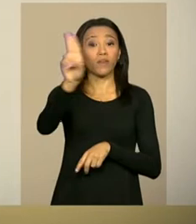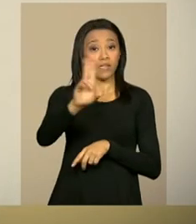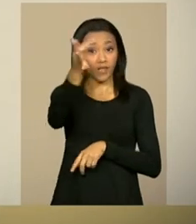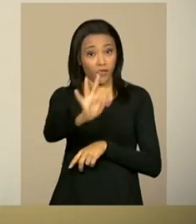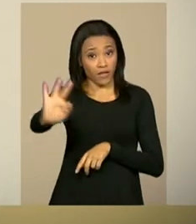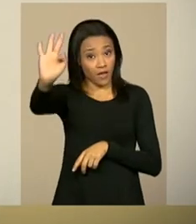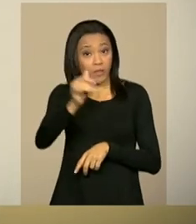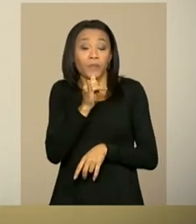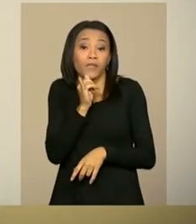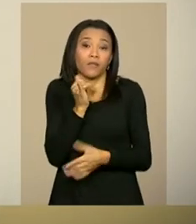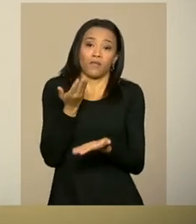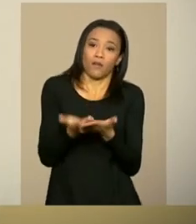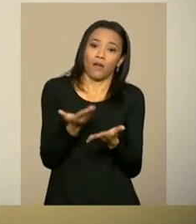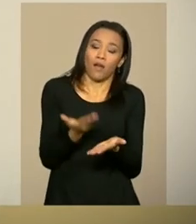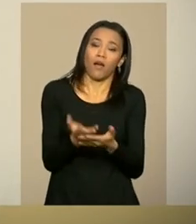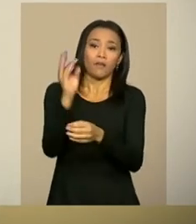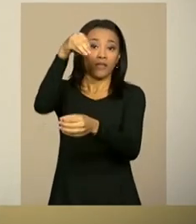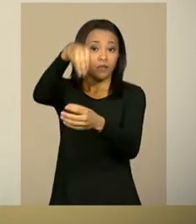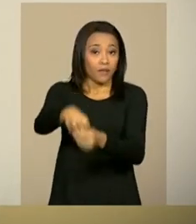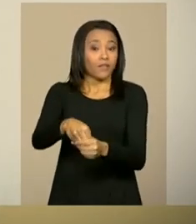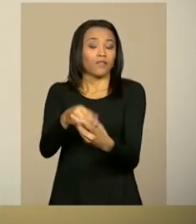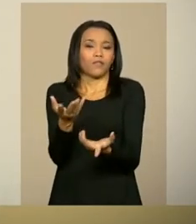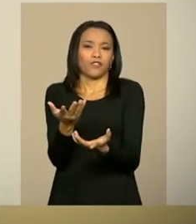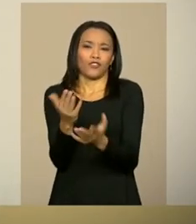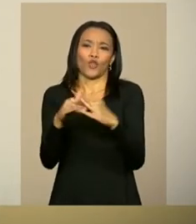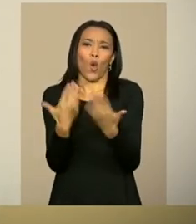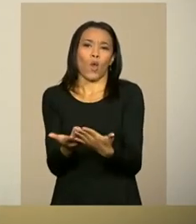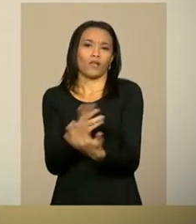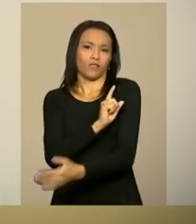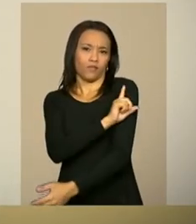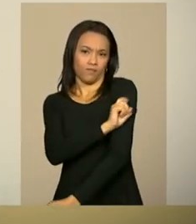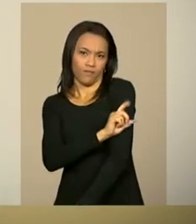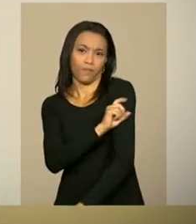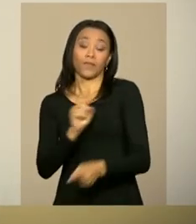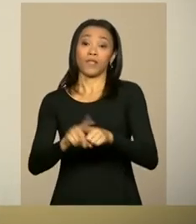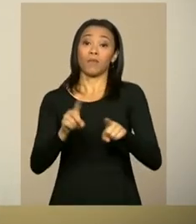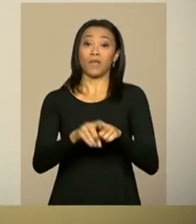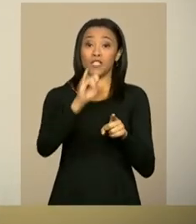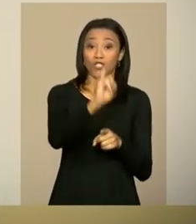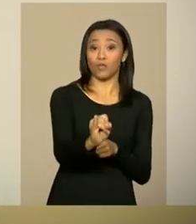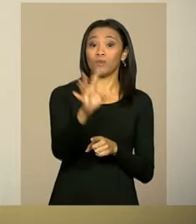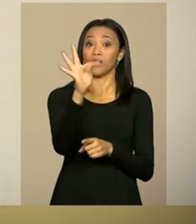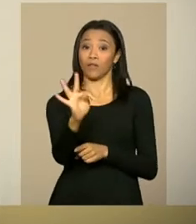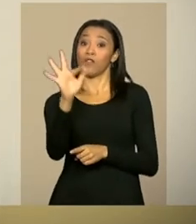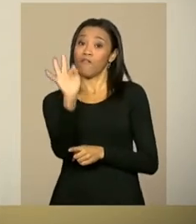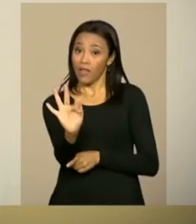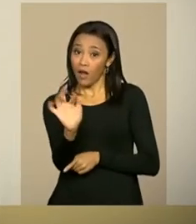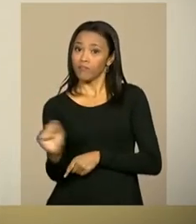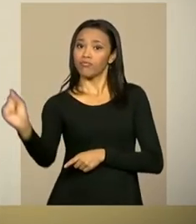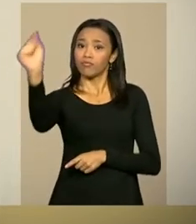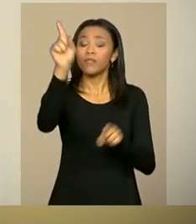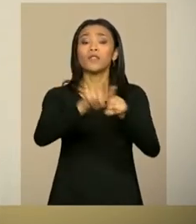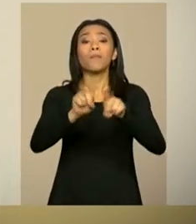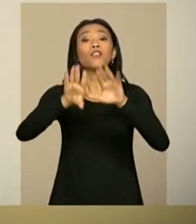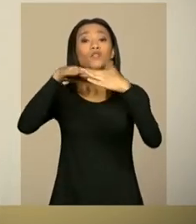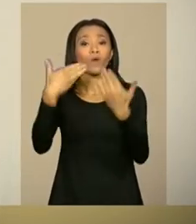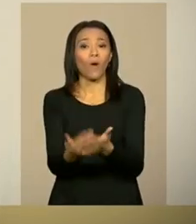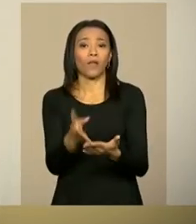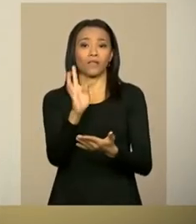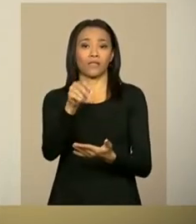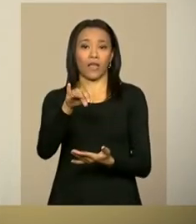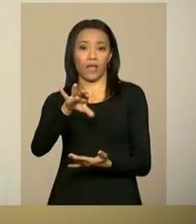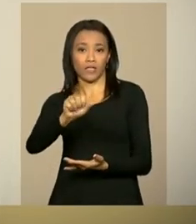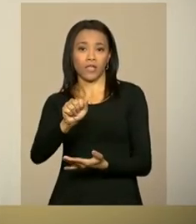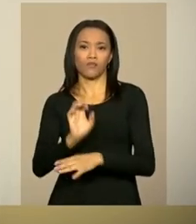aulas por exemplo nas escolas de enfermagem pelos institutos tecnológicos Federais e pelas escolas técnicas